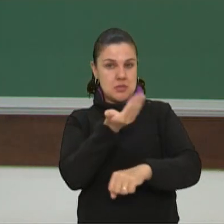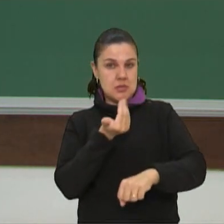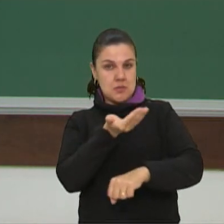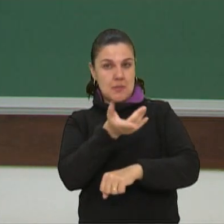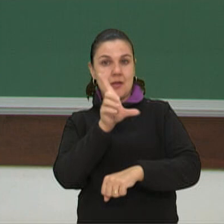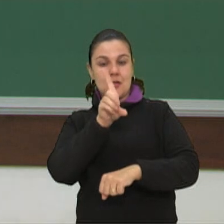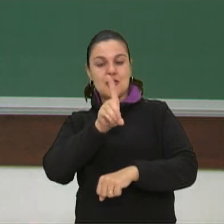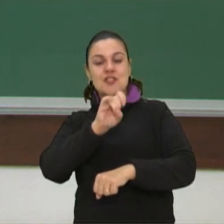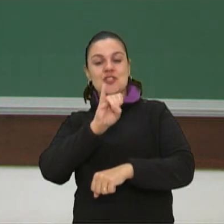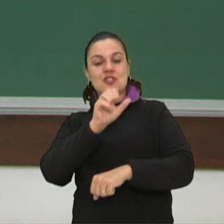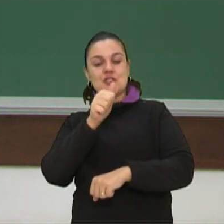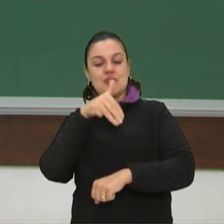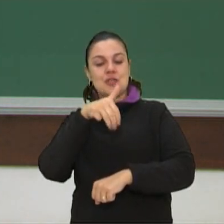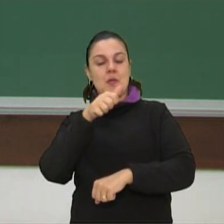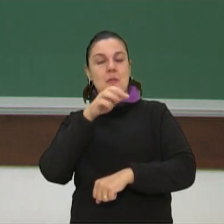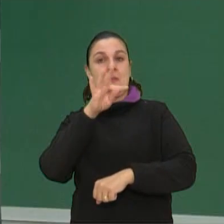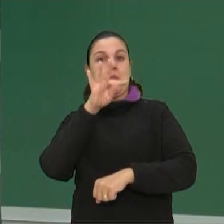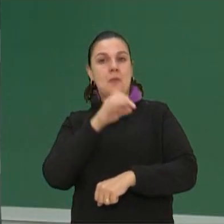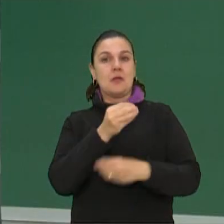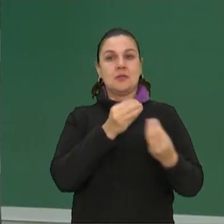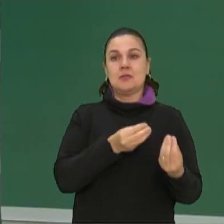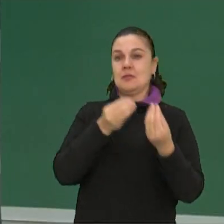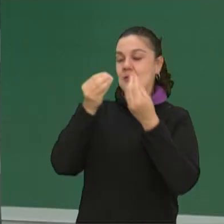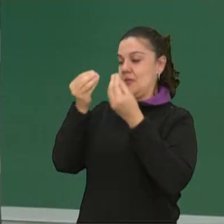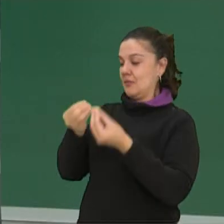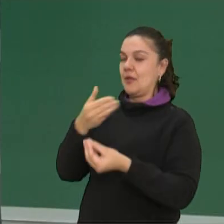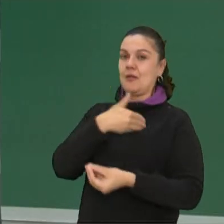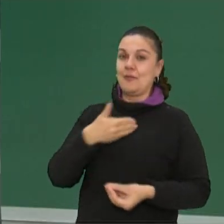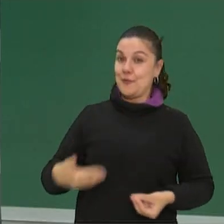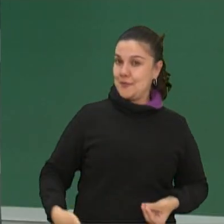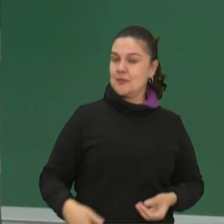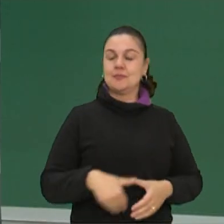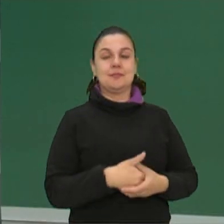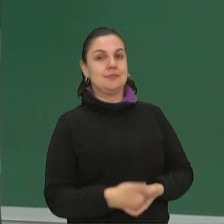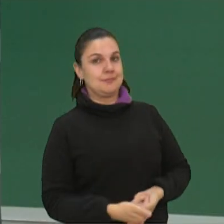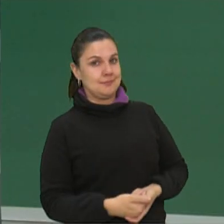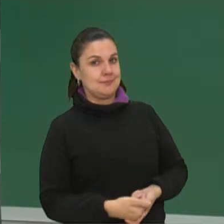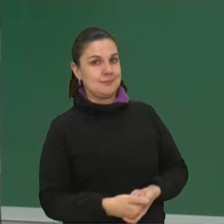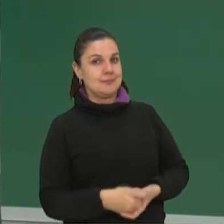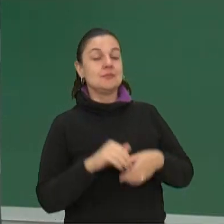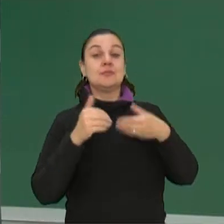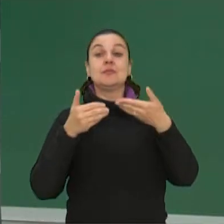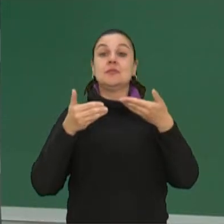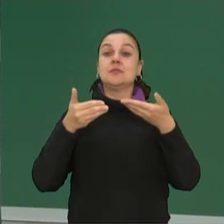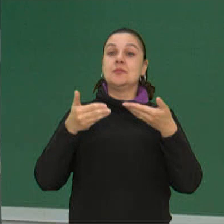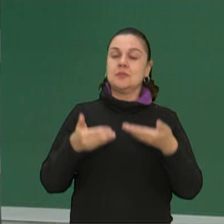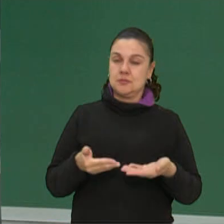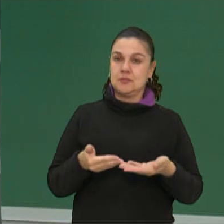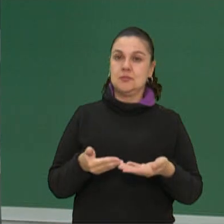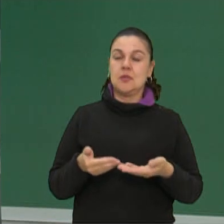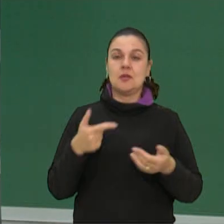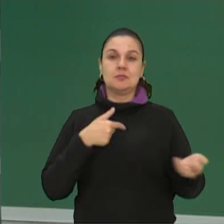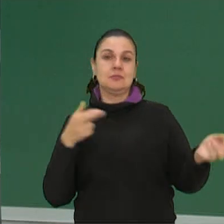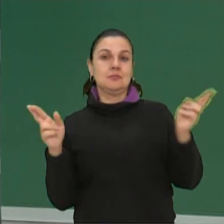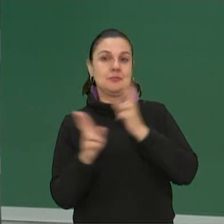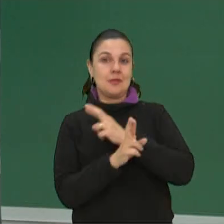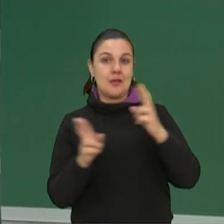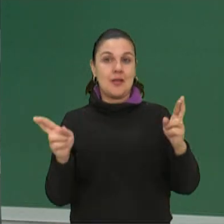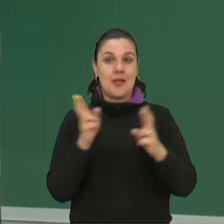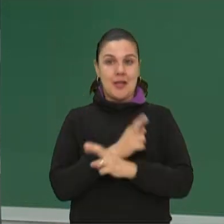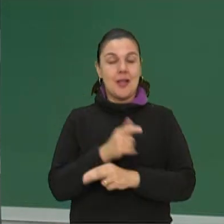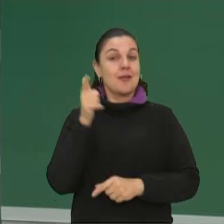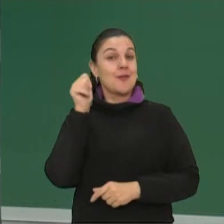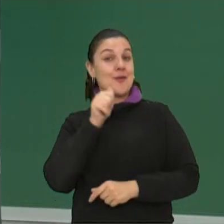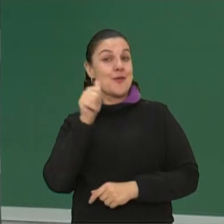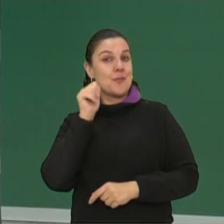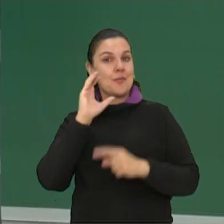os diamantes e entregar parte deles para o governo. Aí, o relacionamento que a Chica da